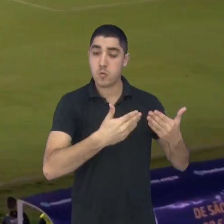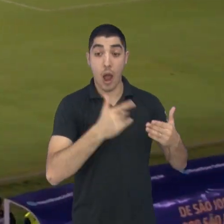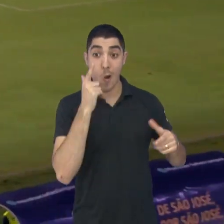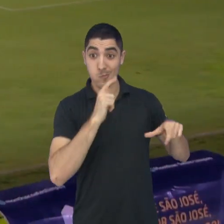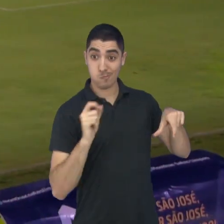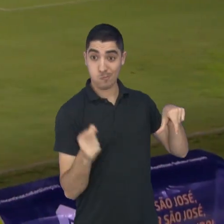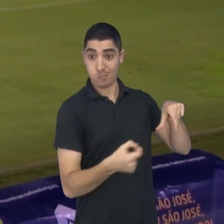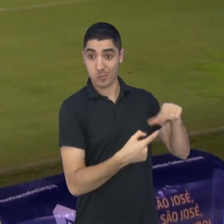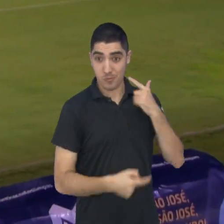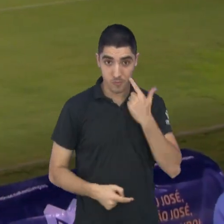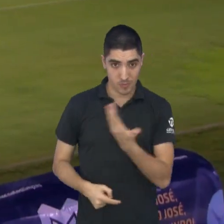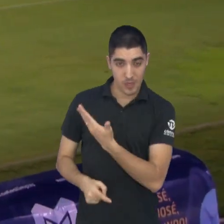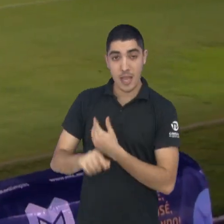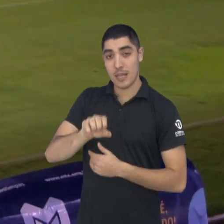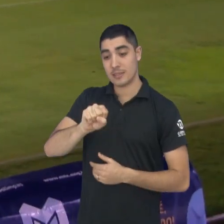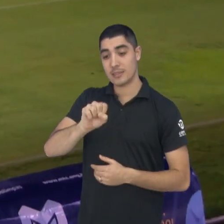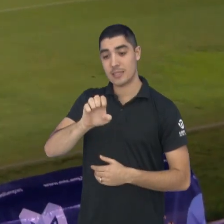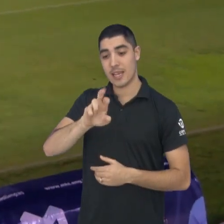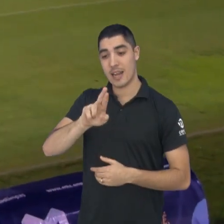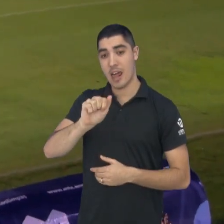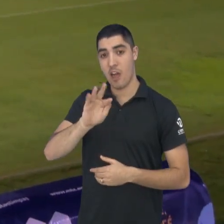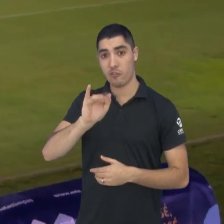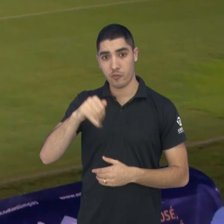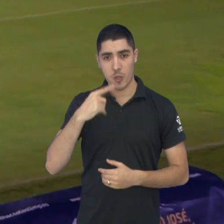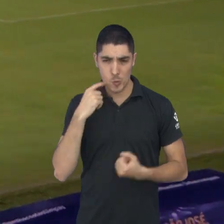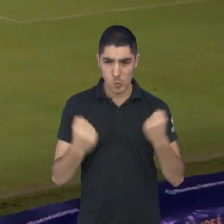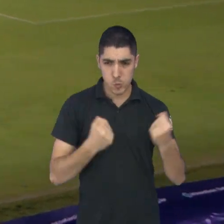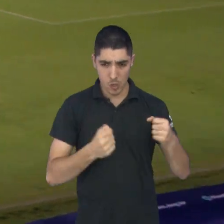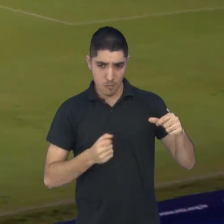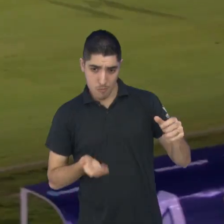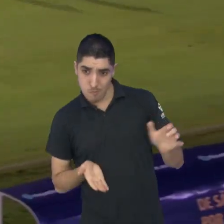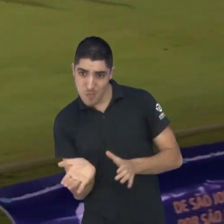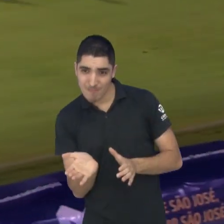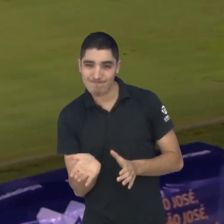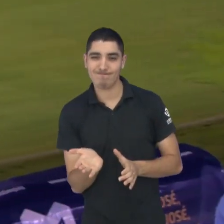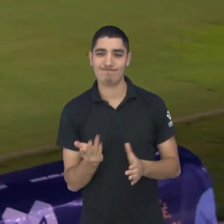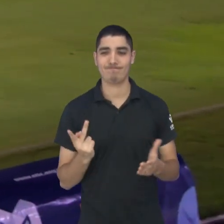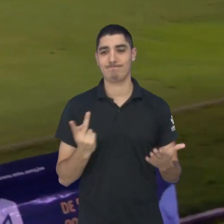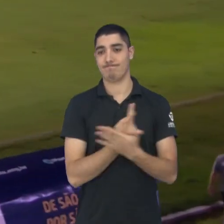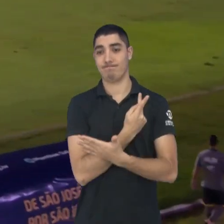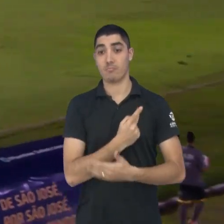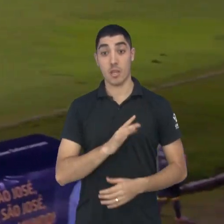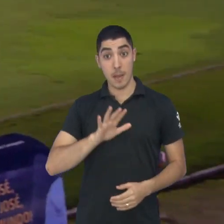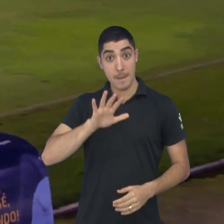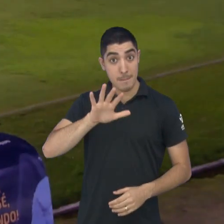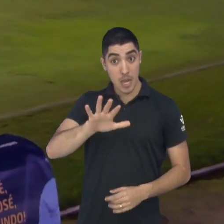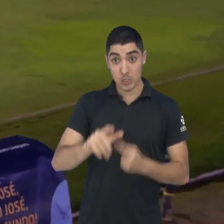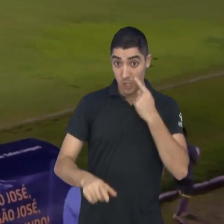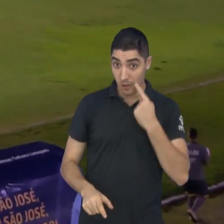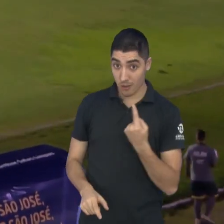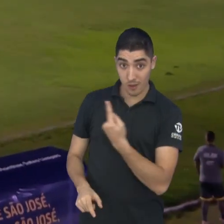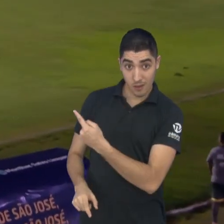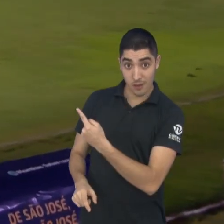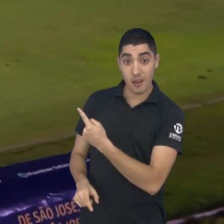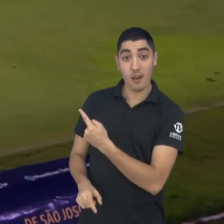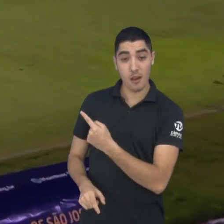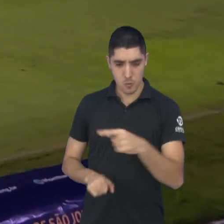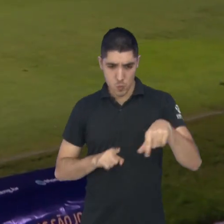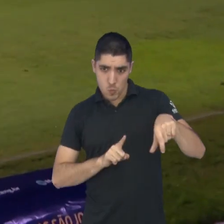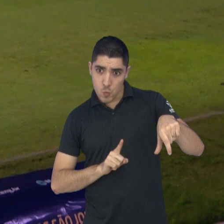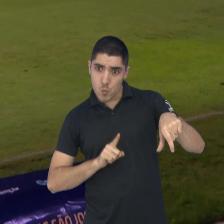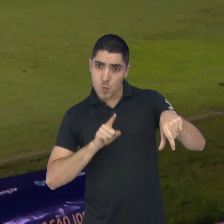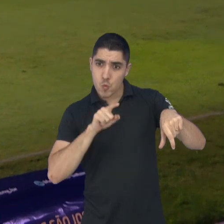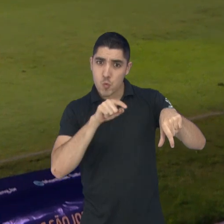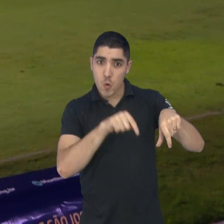Primeiro, o Serafim procurou espaço pela esquerda. Foi parado pela defesa. Mas o caminho era pela direita. Na jogada de linha